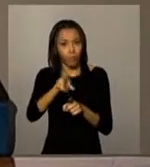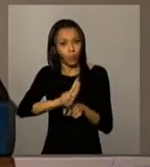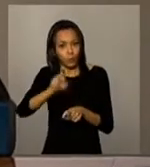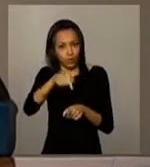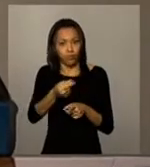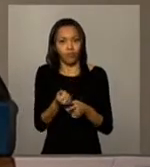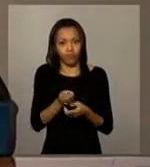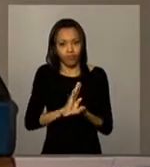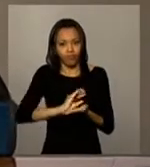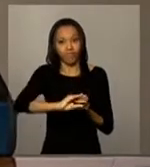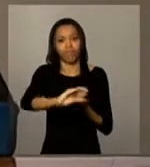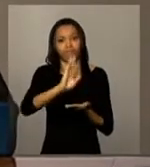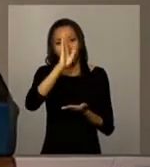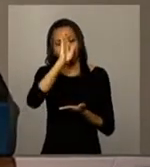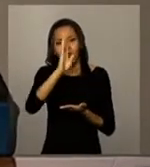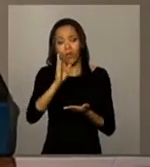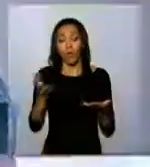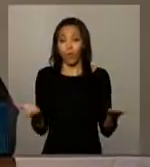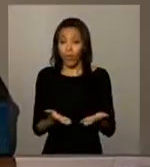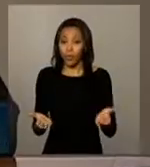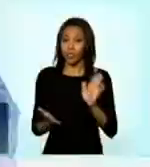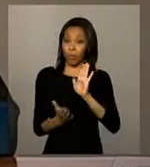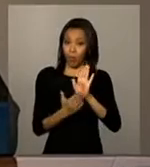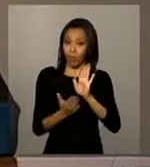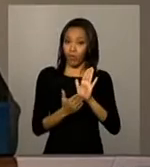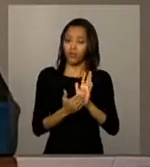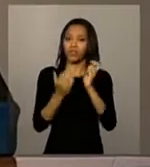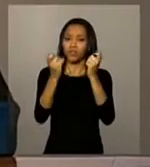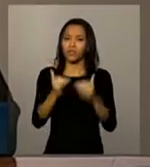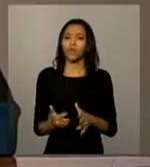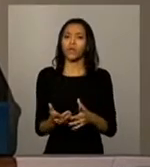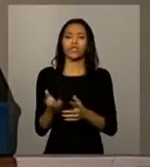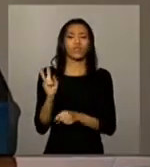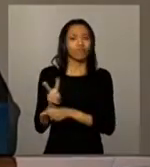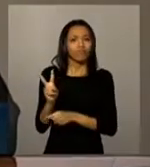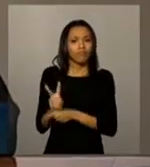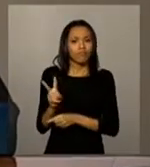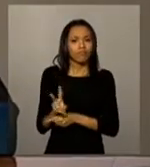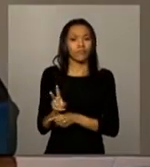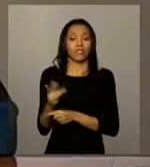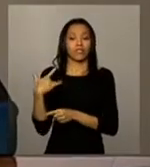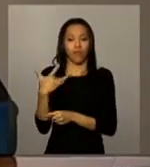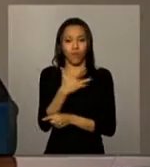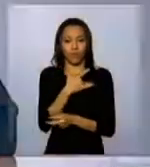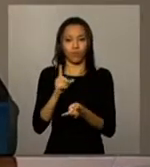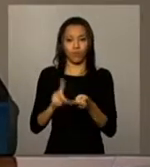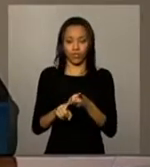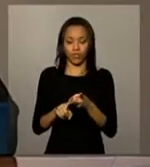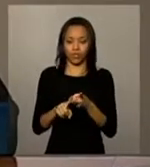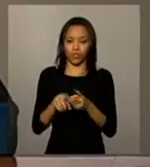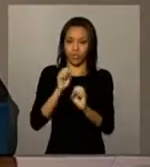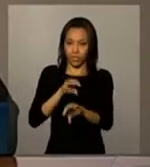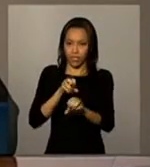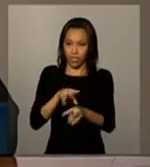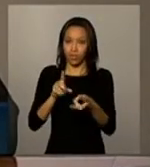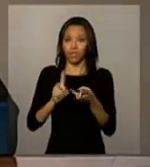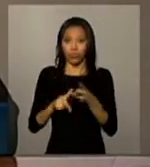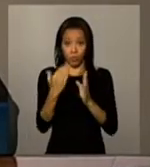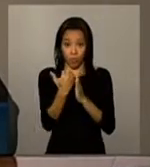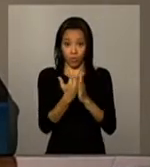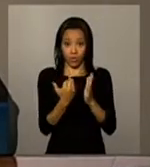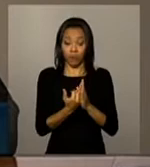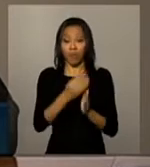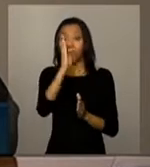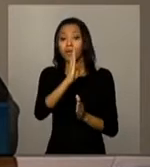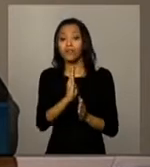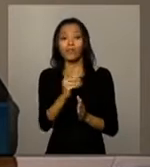sendo apresentada hoje, foram integralmente preservados os recursos de saúde, educação do Brasil Sem Miséria, né, do Ministério